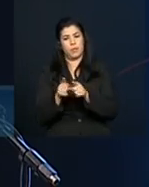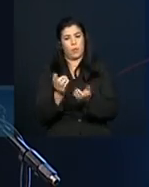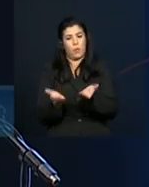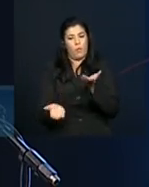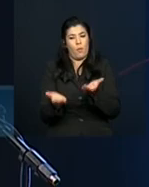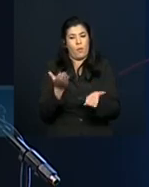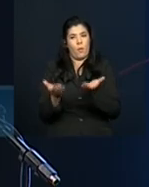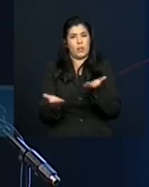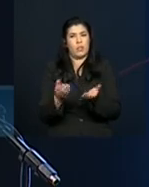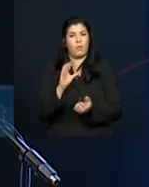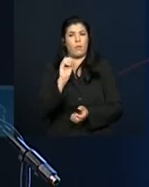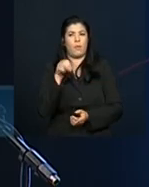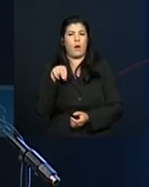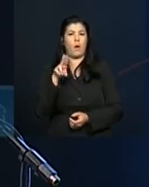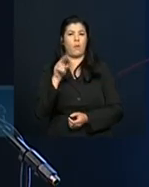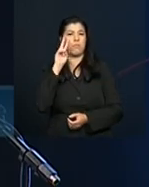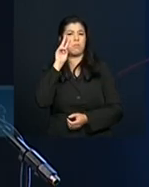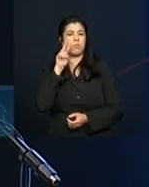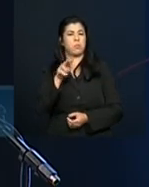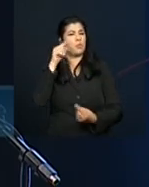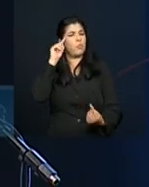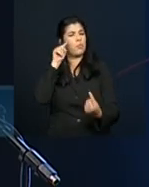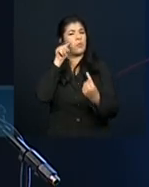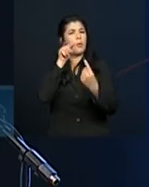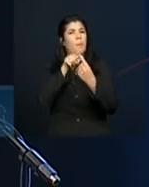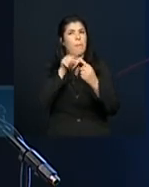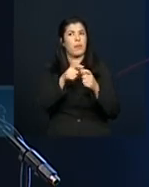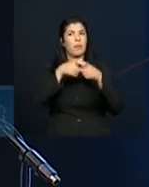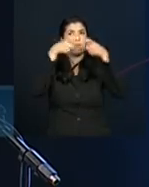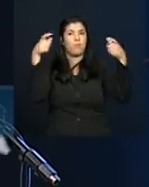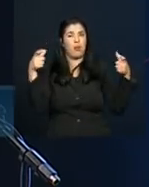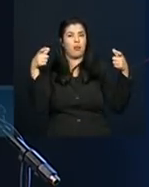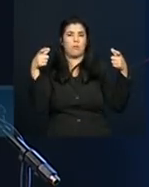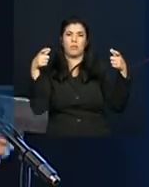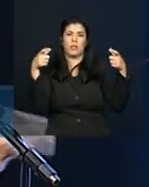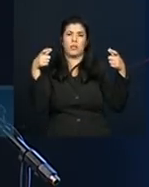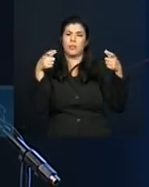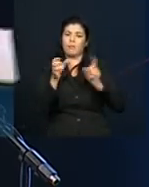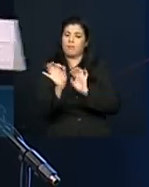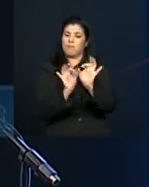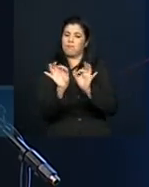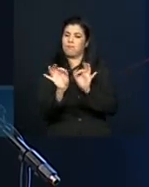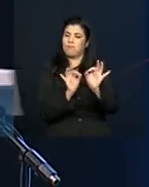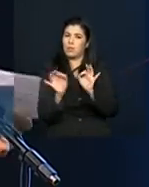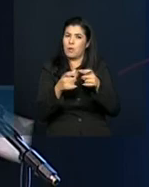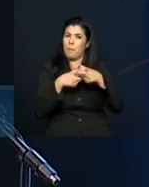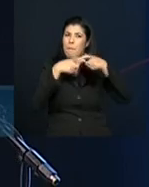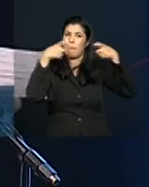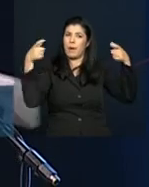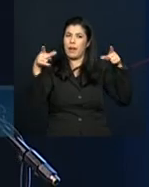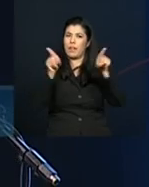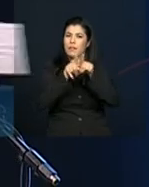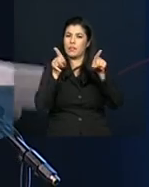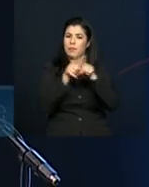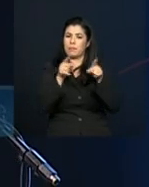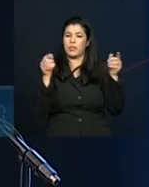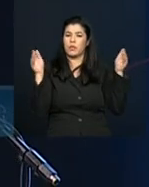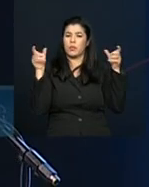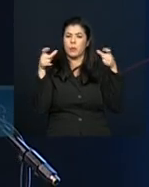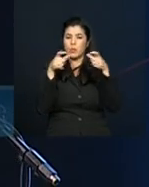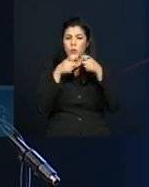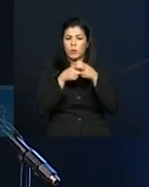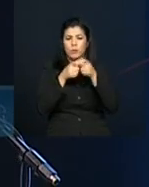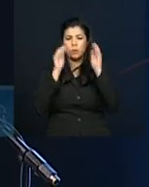ONU, ou seja, é um passo a mais, não é uma meta, vamos dizer, macro, é uma operação macro e micro, no sentido do